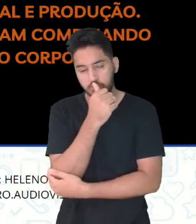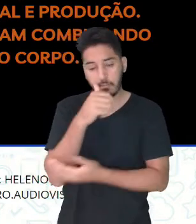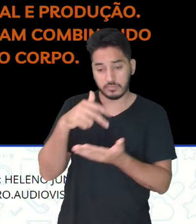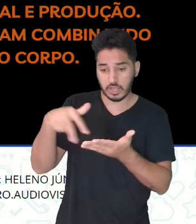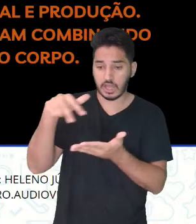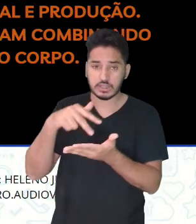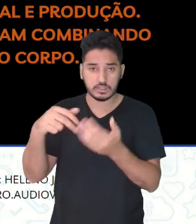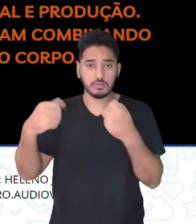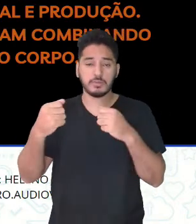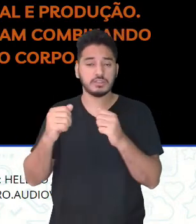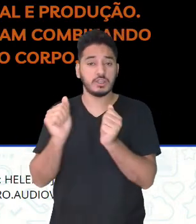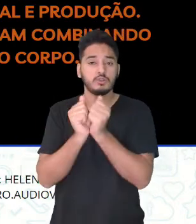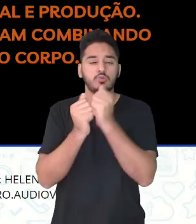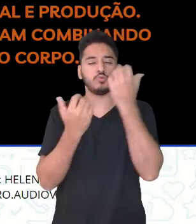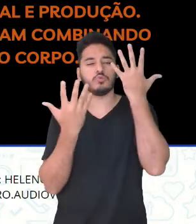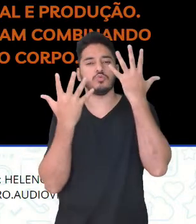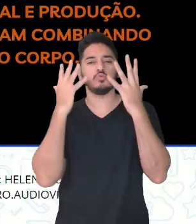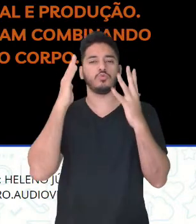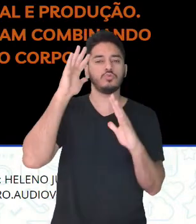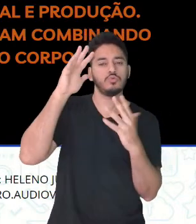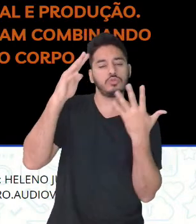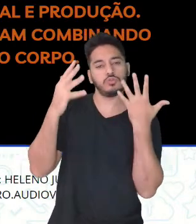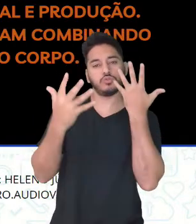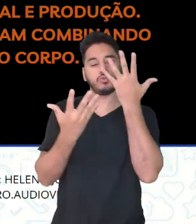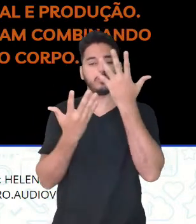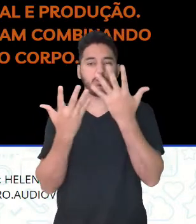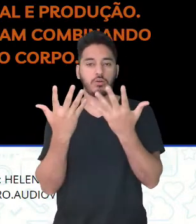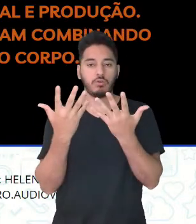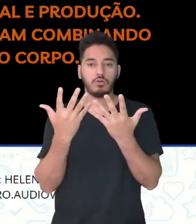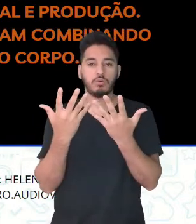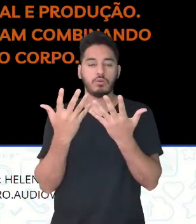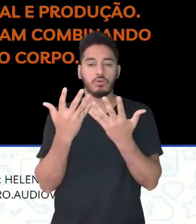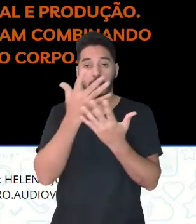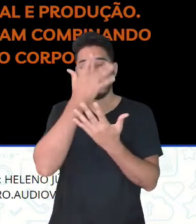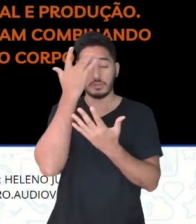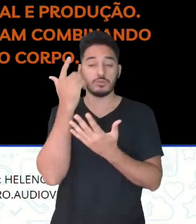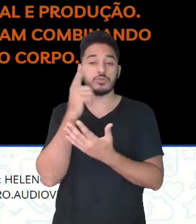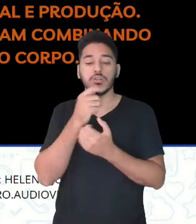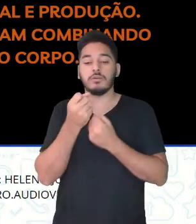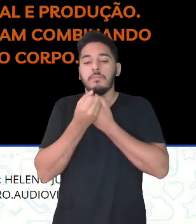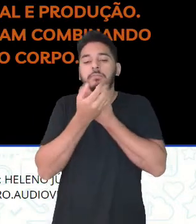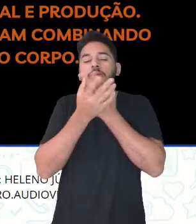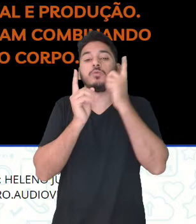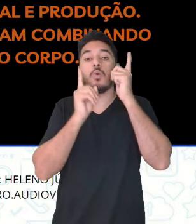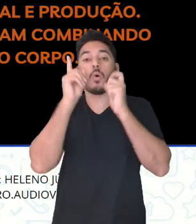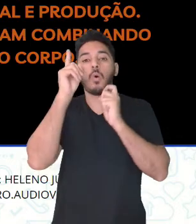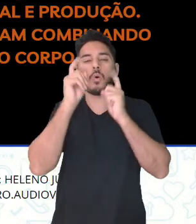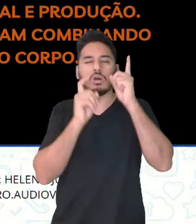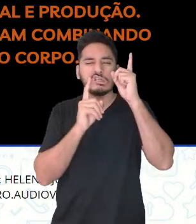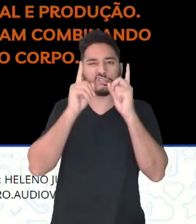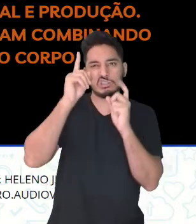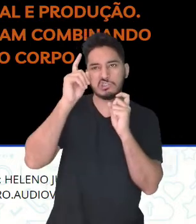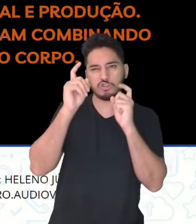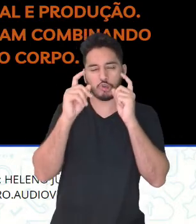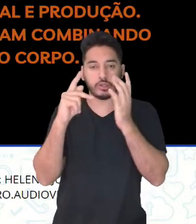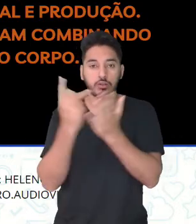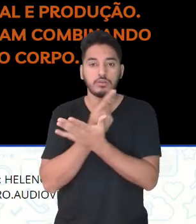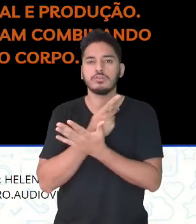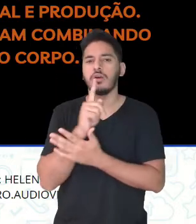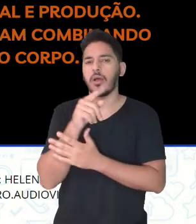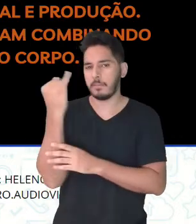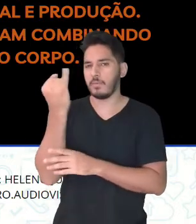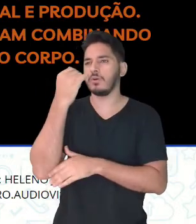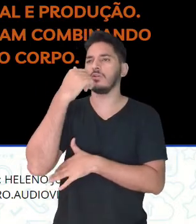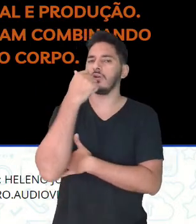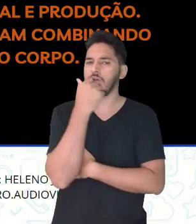também do gestual, né? A pessoa, ela expressa através do rosto também o que está acontecendo ali. Isso é